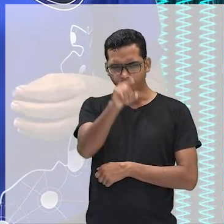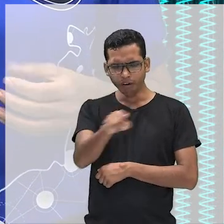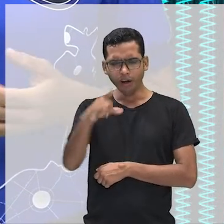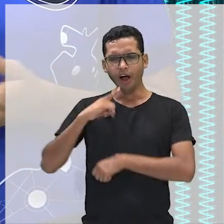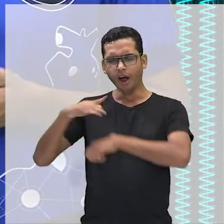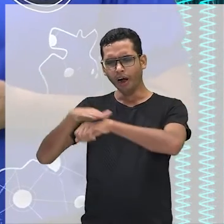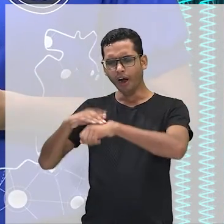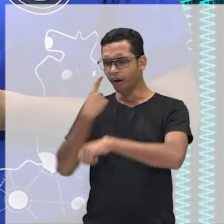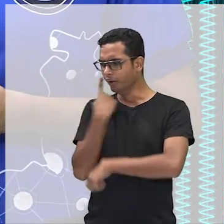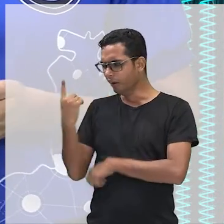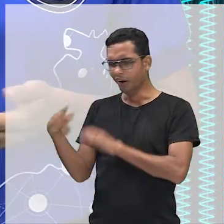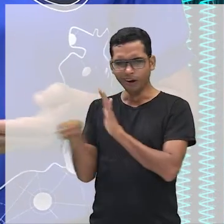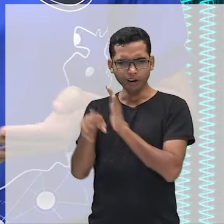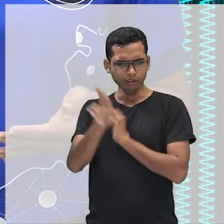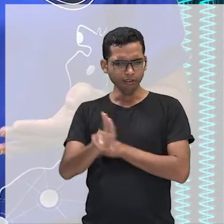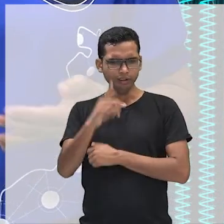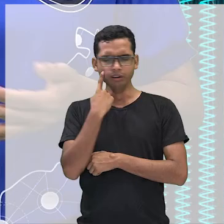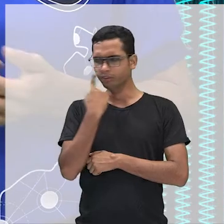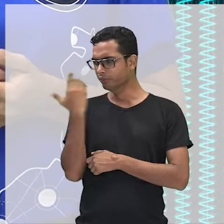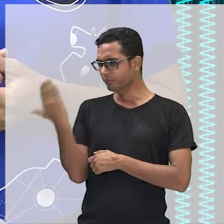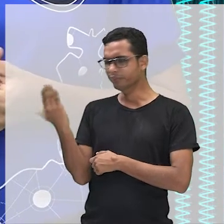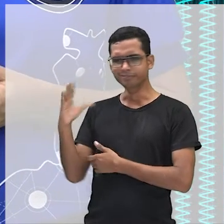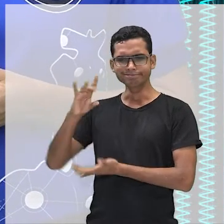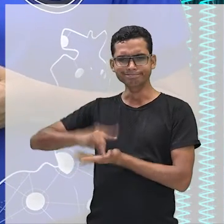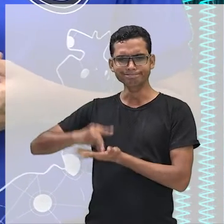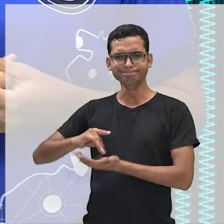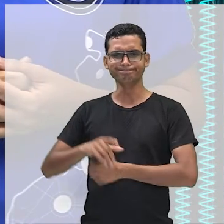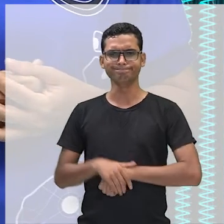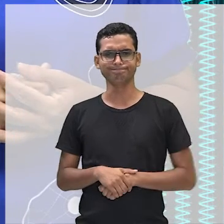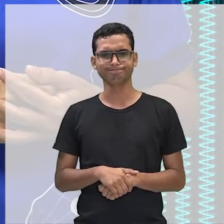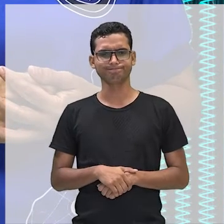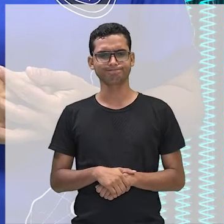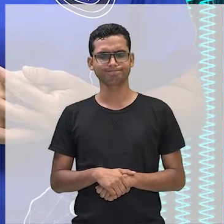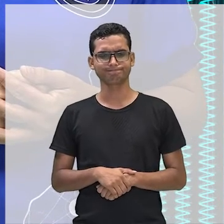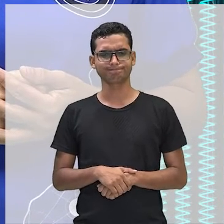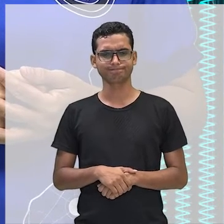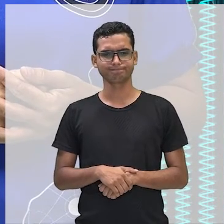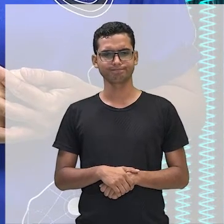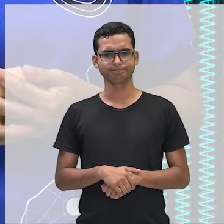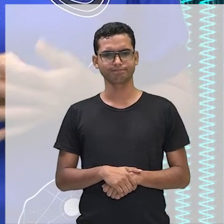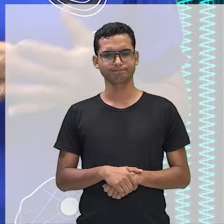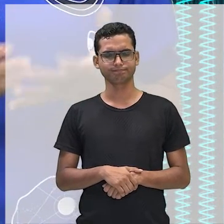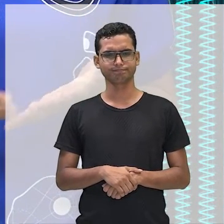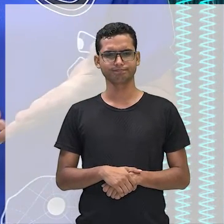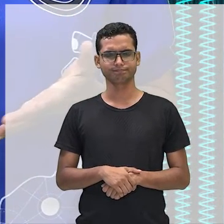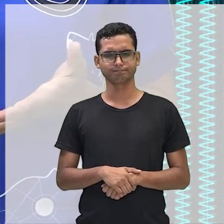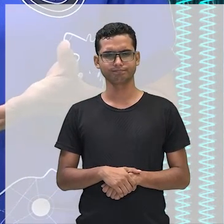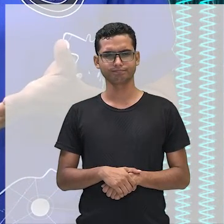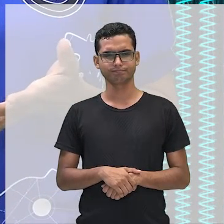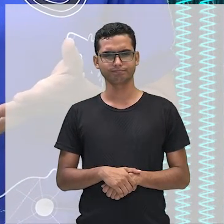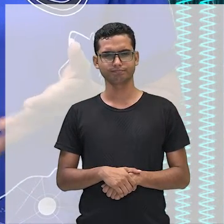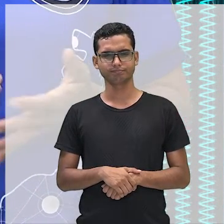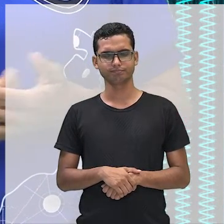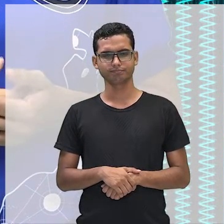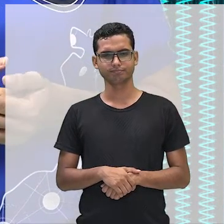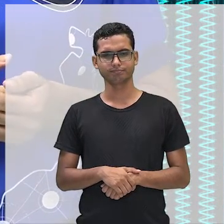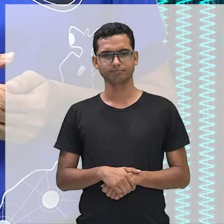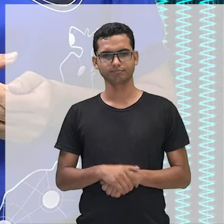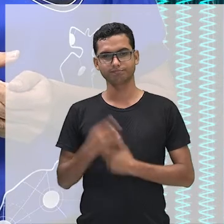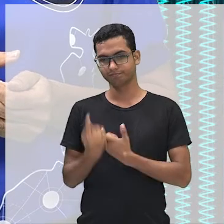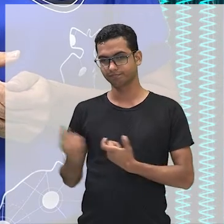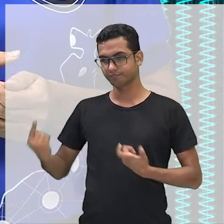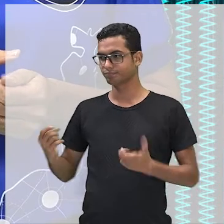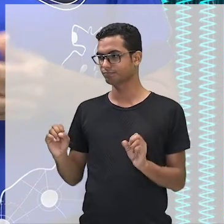Então, é o you que eu estou usando aqui, com função de object pronouns, no plural, no caso,